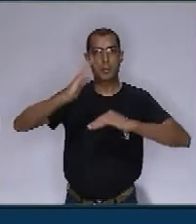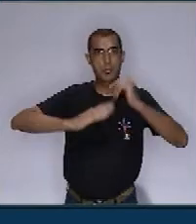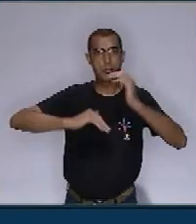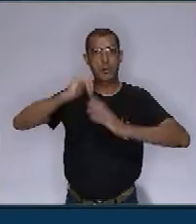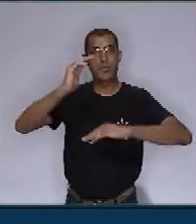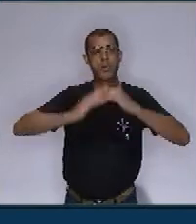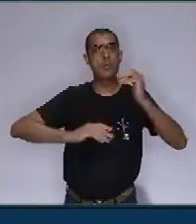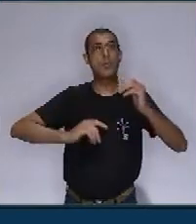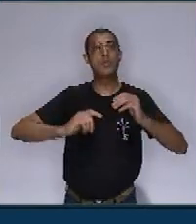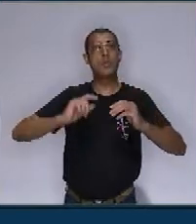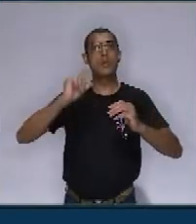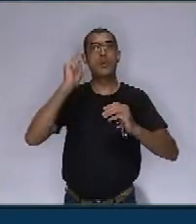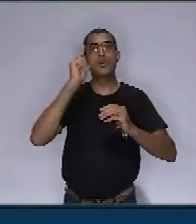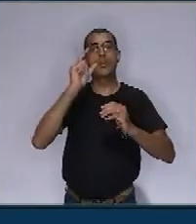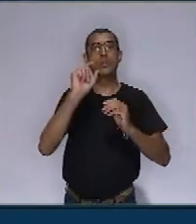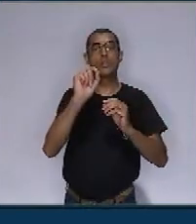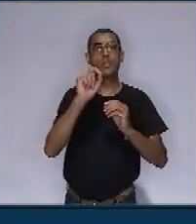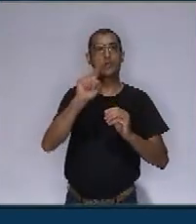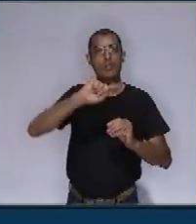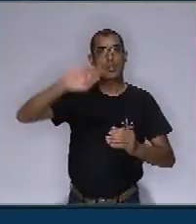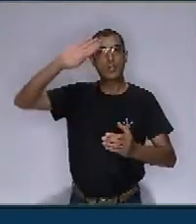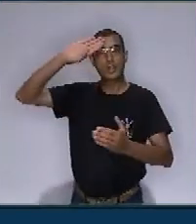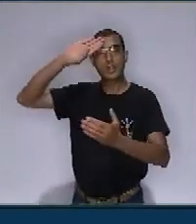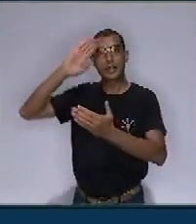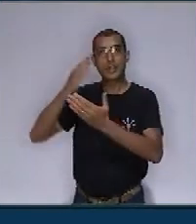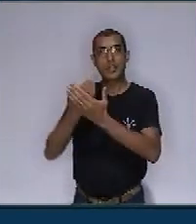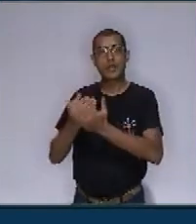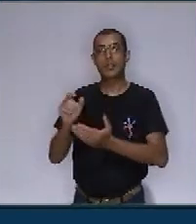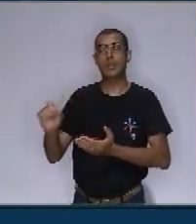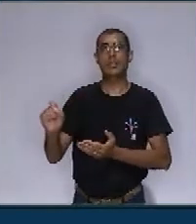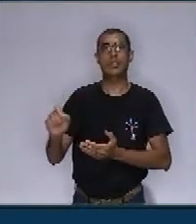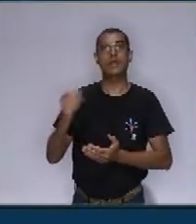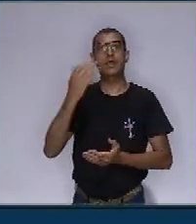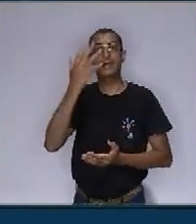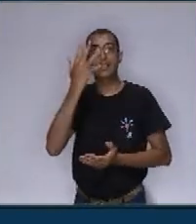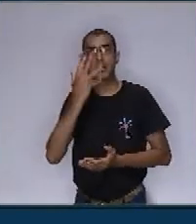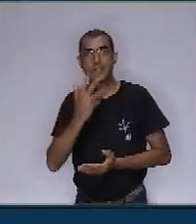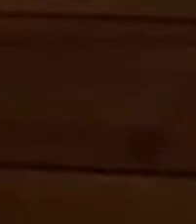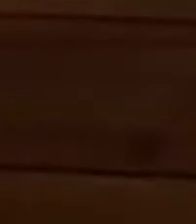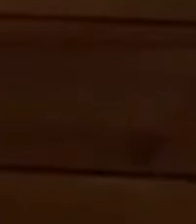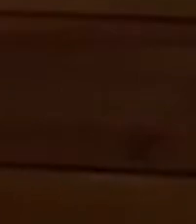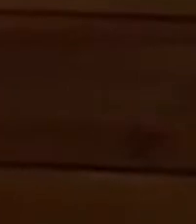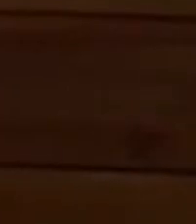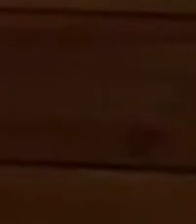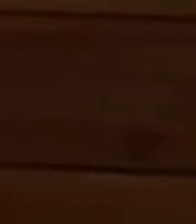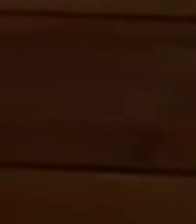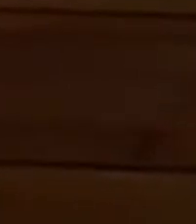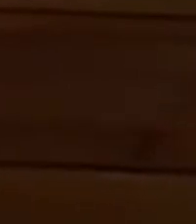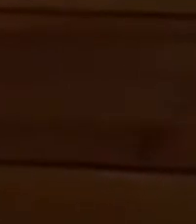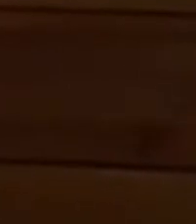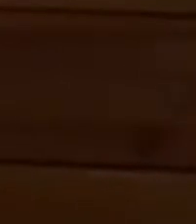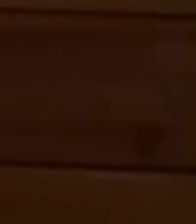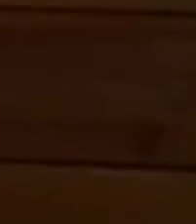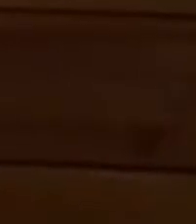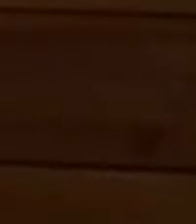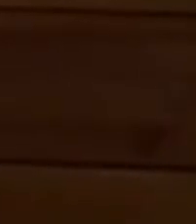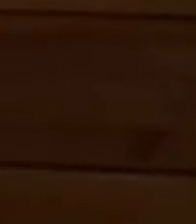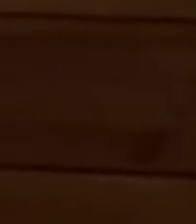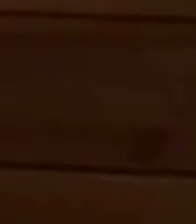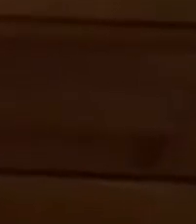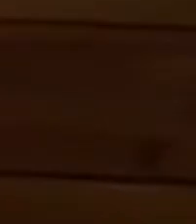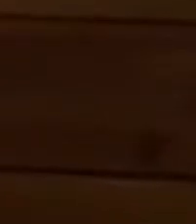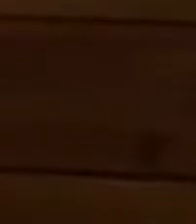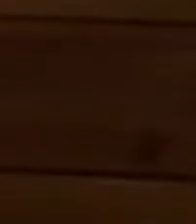desperdiçar menos talento, é a gente acreditar que toda criança é um talento. É a minha primeira vez aqui no Redes que Transformam, está